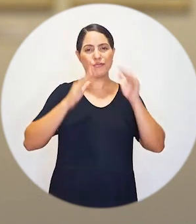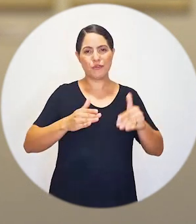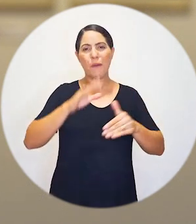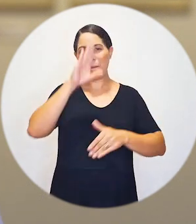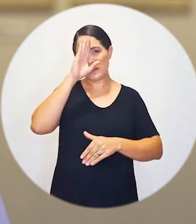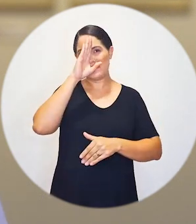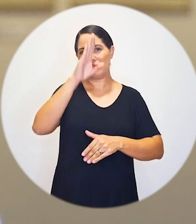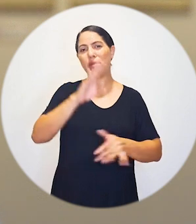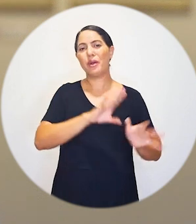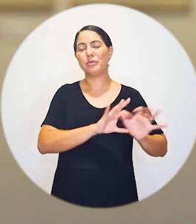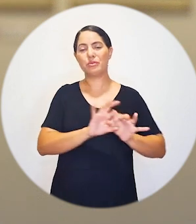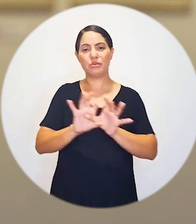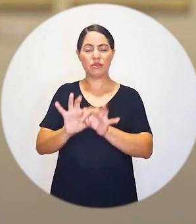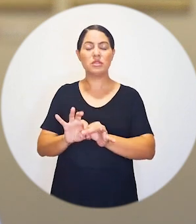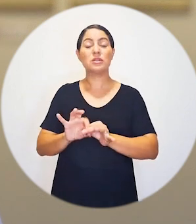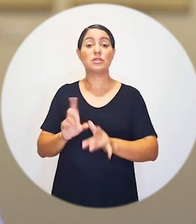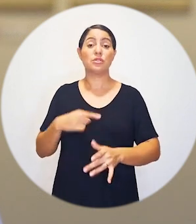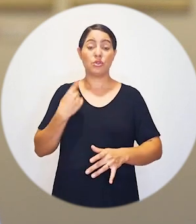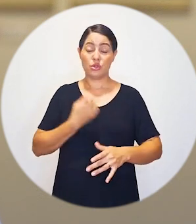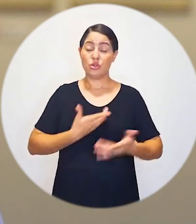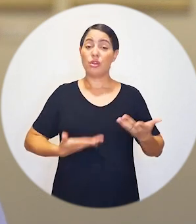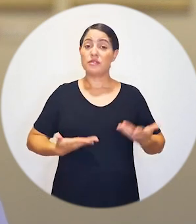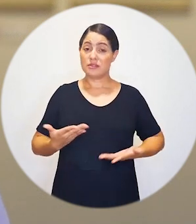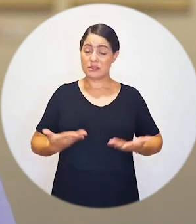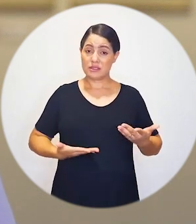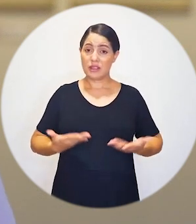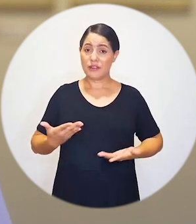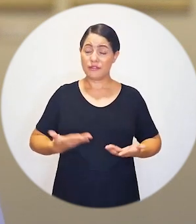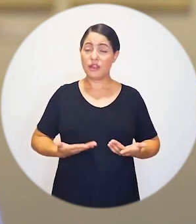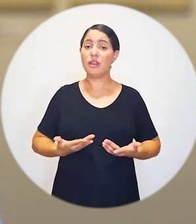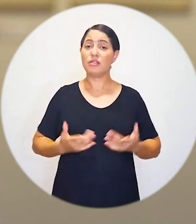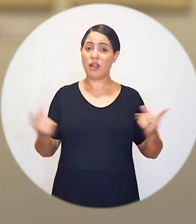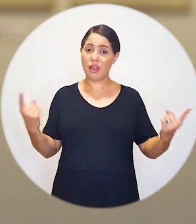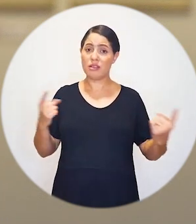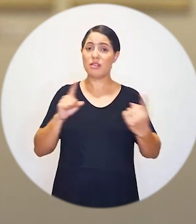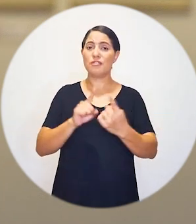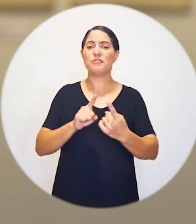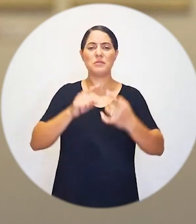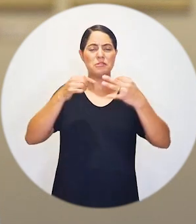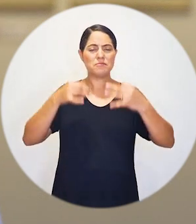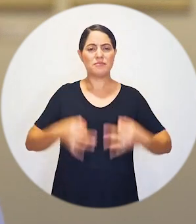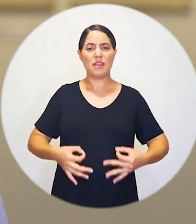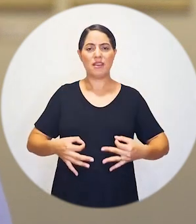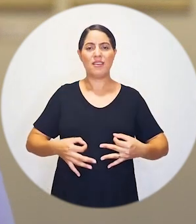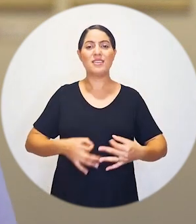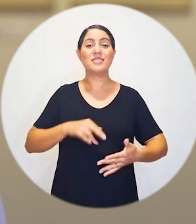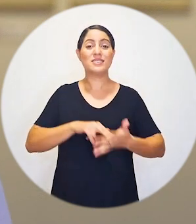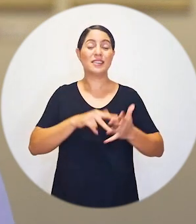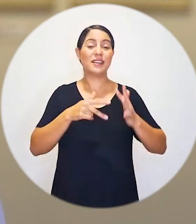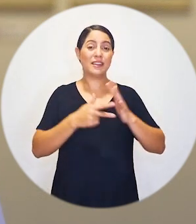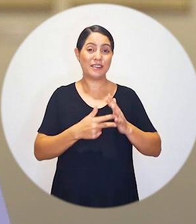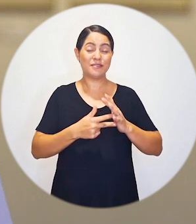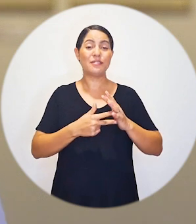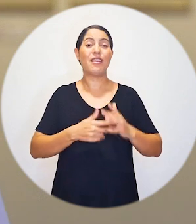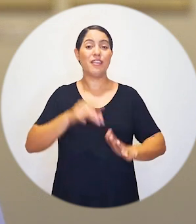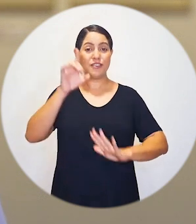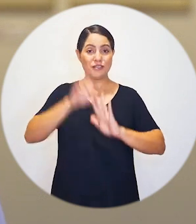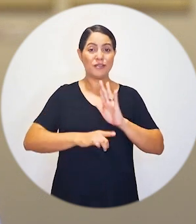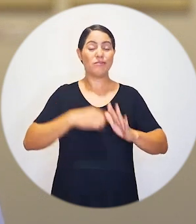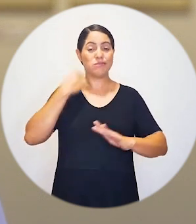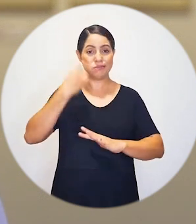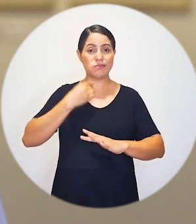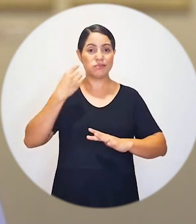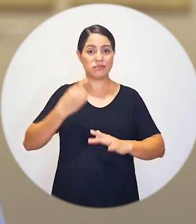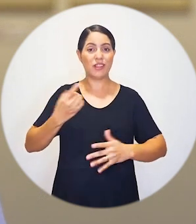os advogados e advogadas. Garantir os serviços e o adequado atendimento aos profissionais é trabalhar em